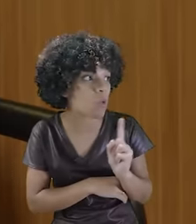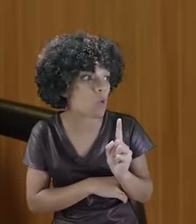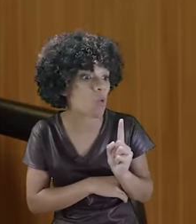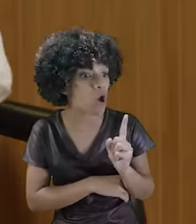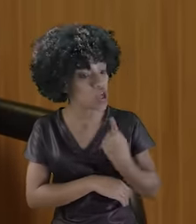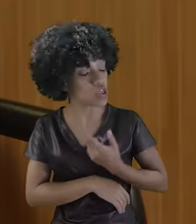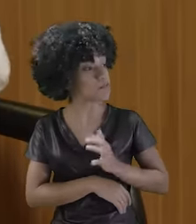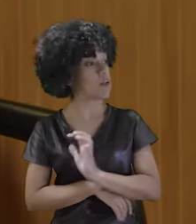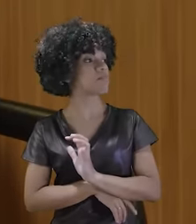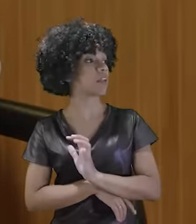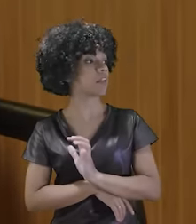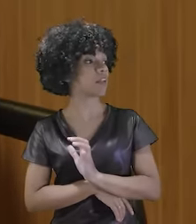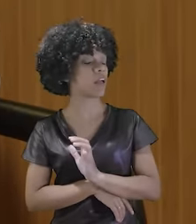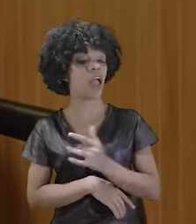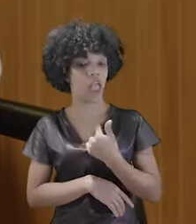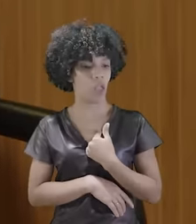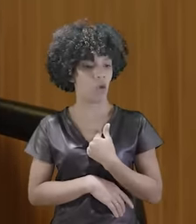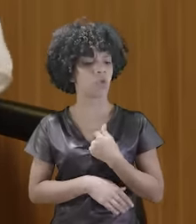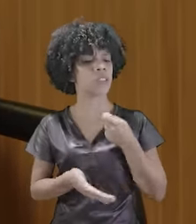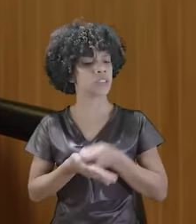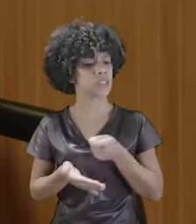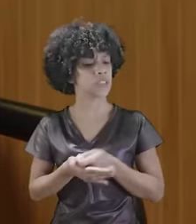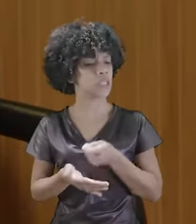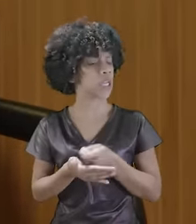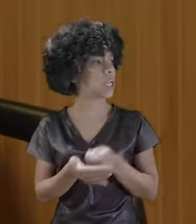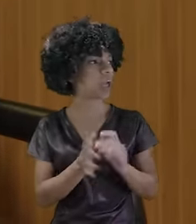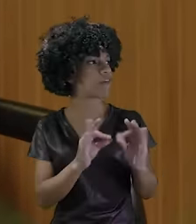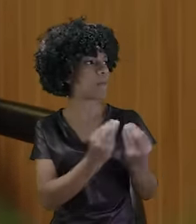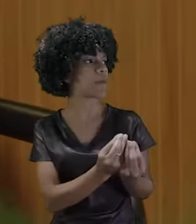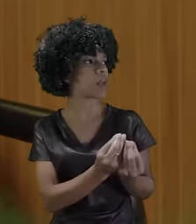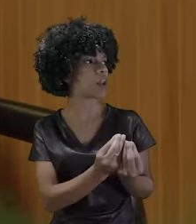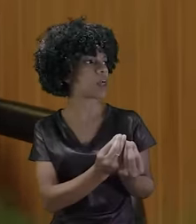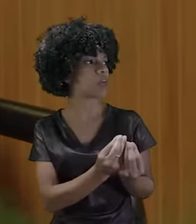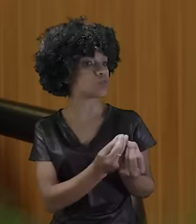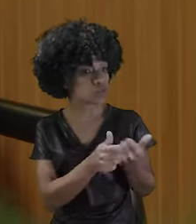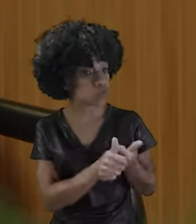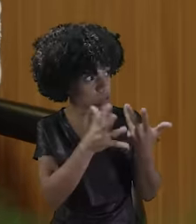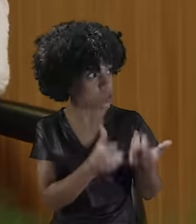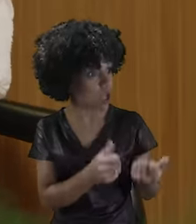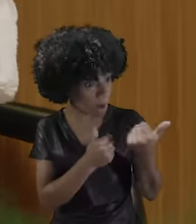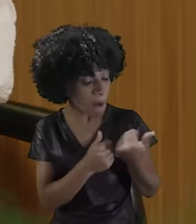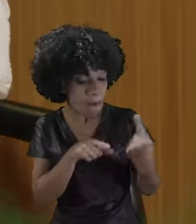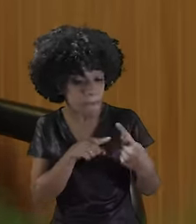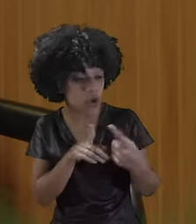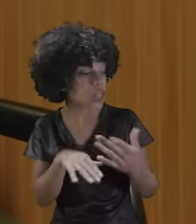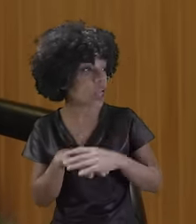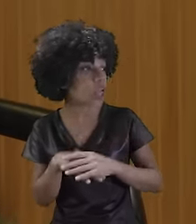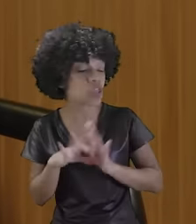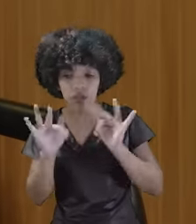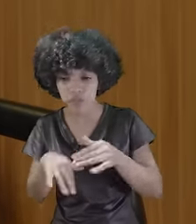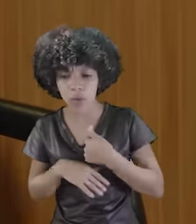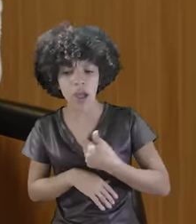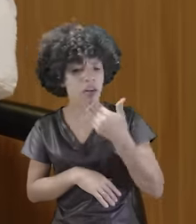a gente assim a gente eu tenho que seguir linha da minha família é porque ele no final